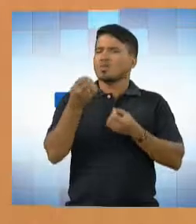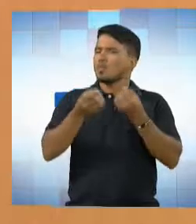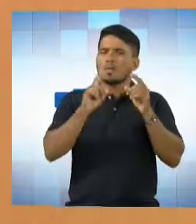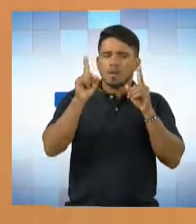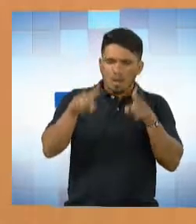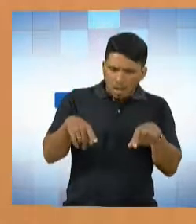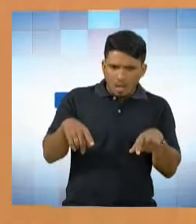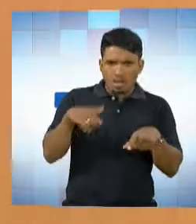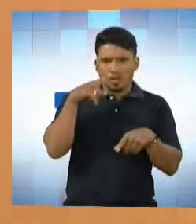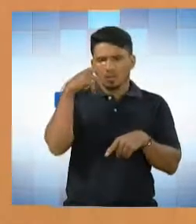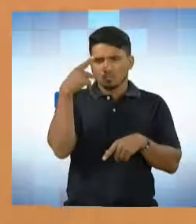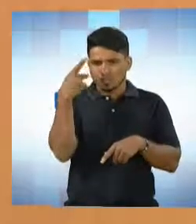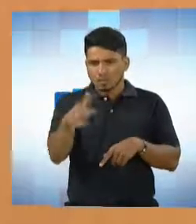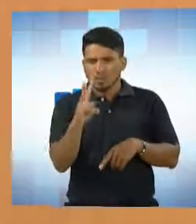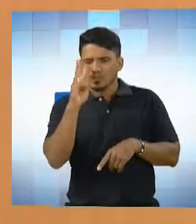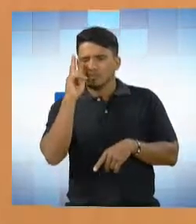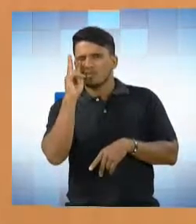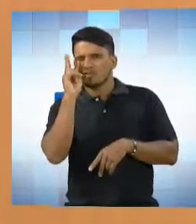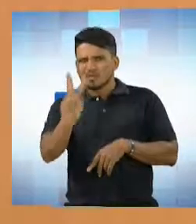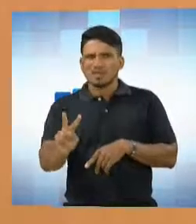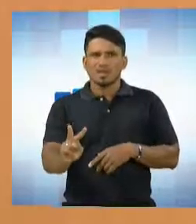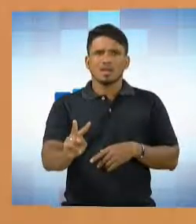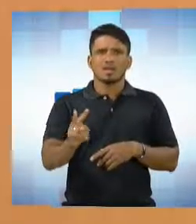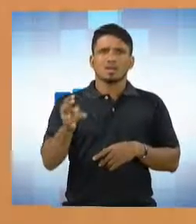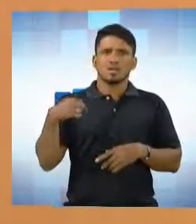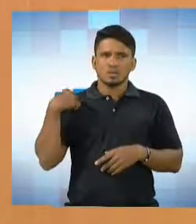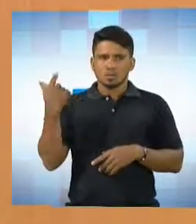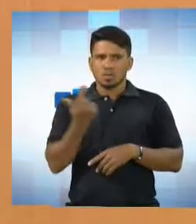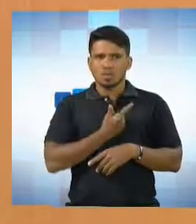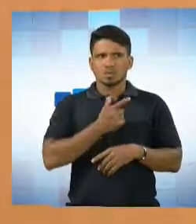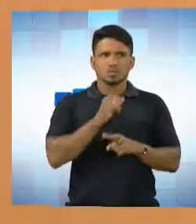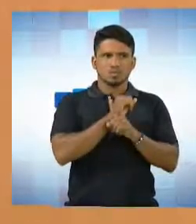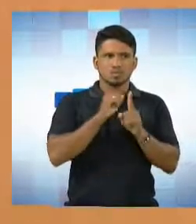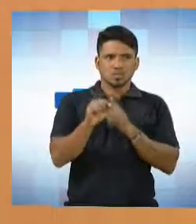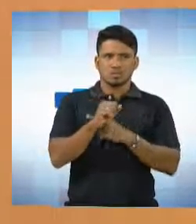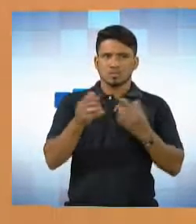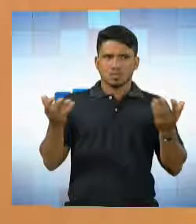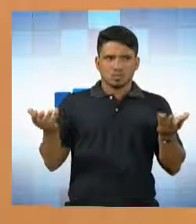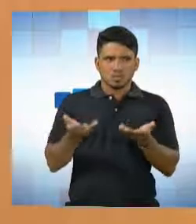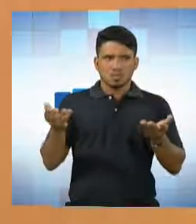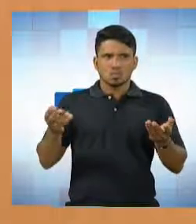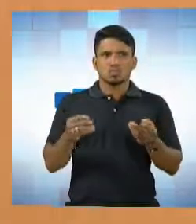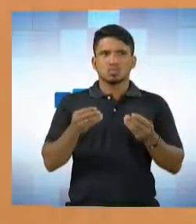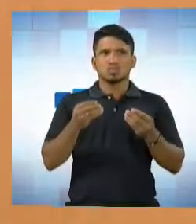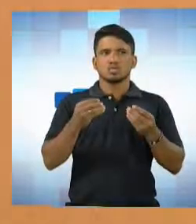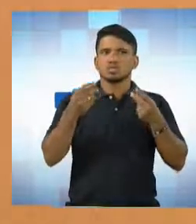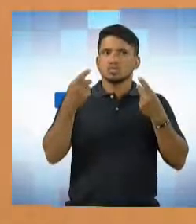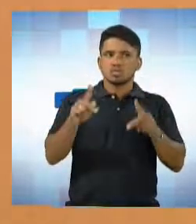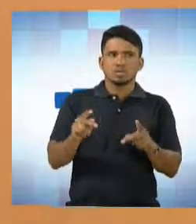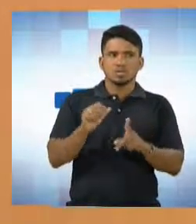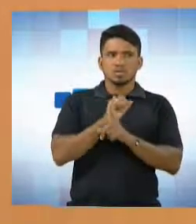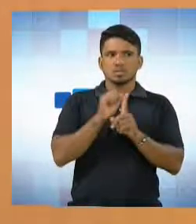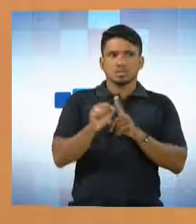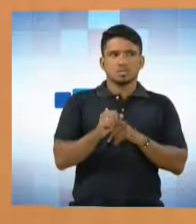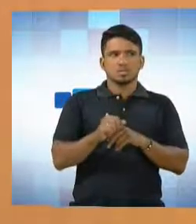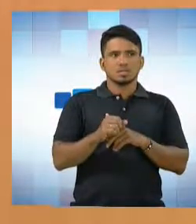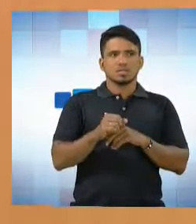forma você vê essa nossa sociedade de hoje, né? De que forma essa sociedade